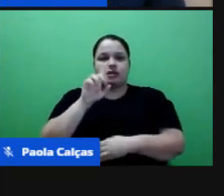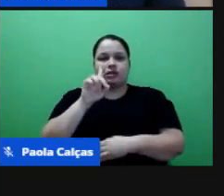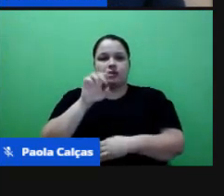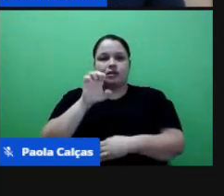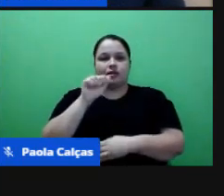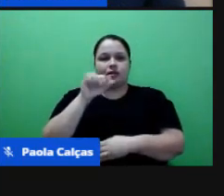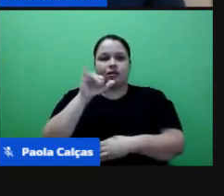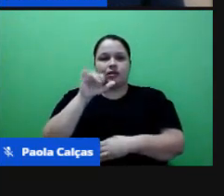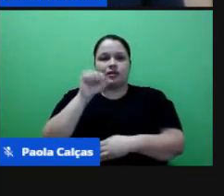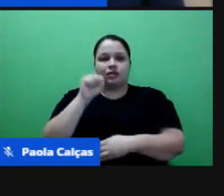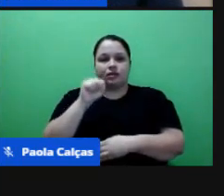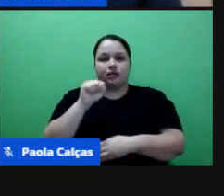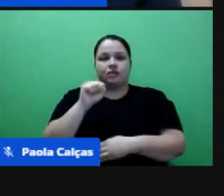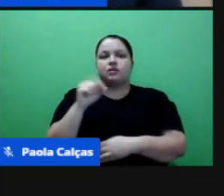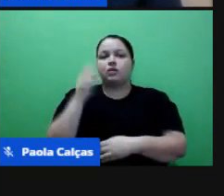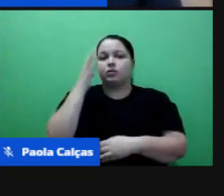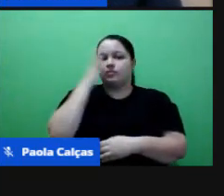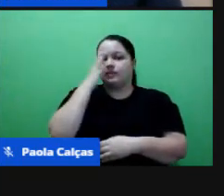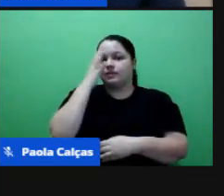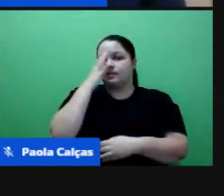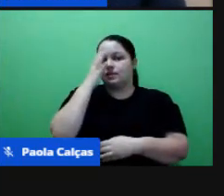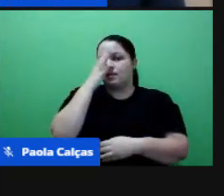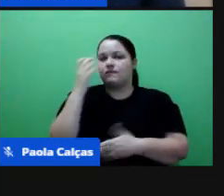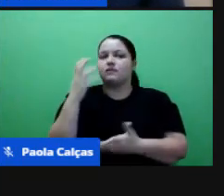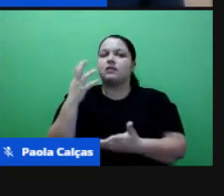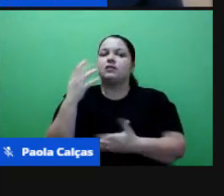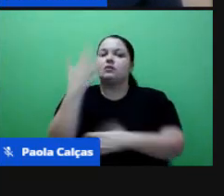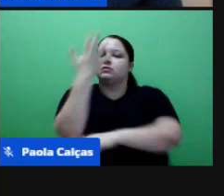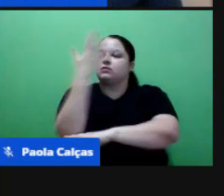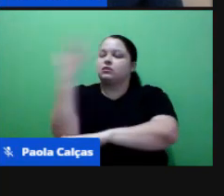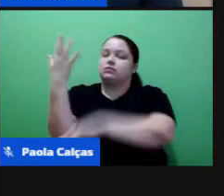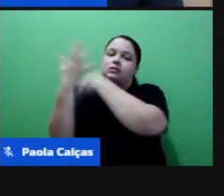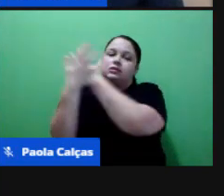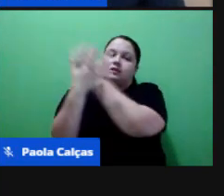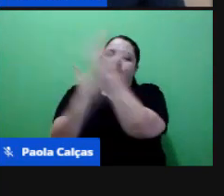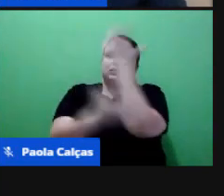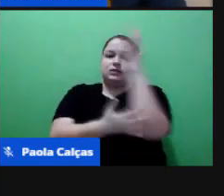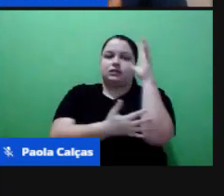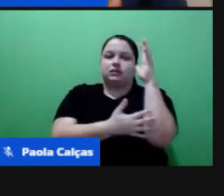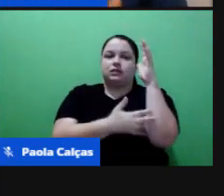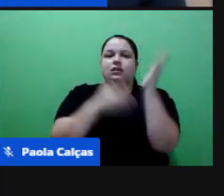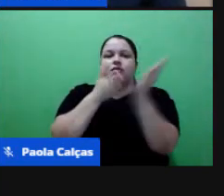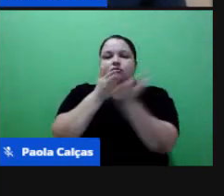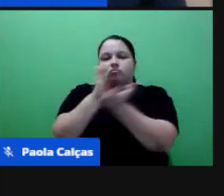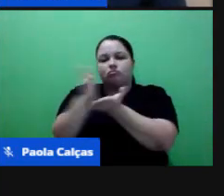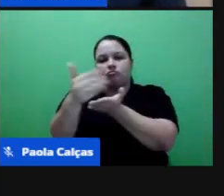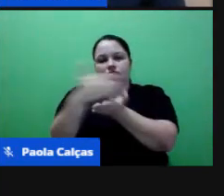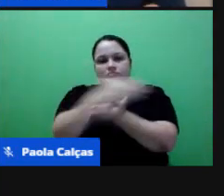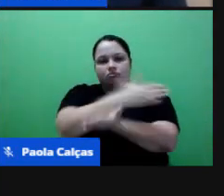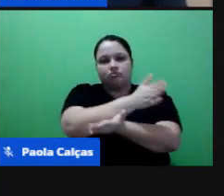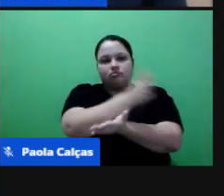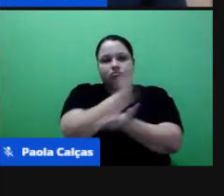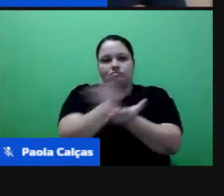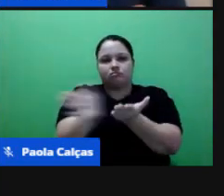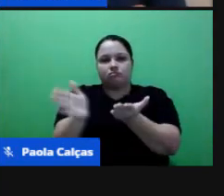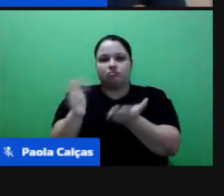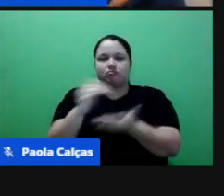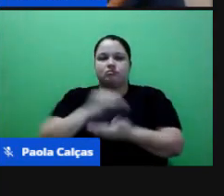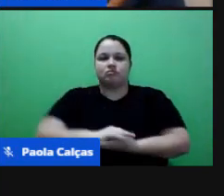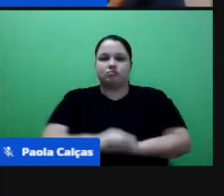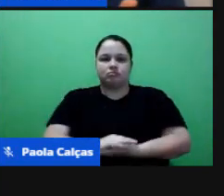elementos naturais e humanos nas paisagens. As direções sobre aquilo que em relação